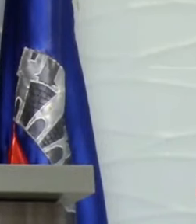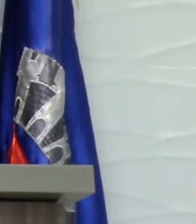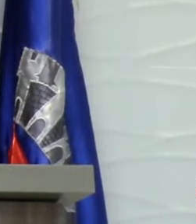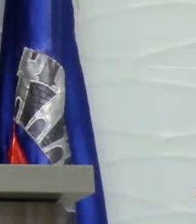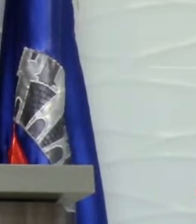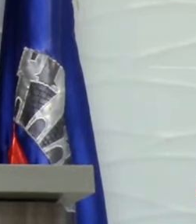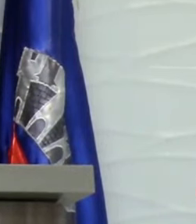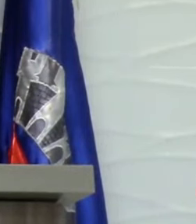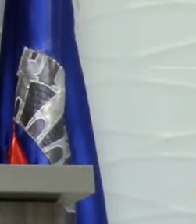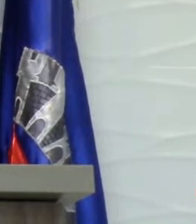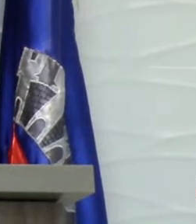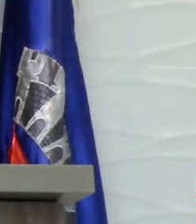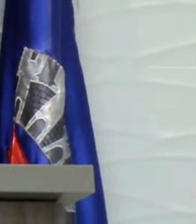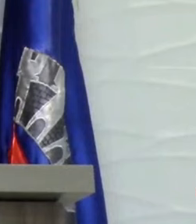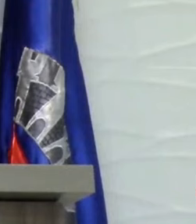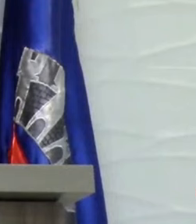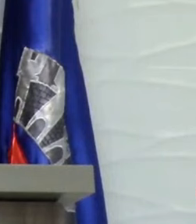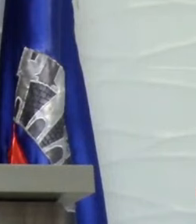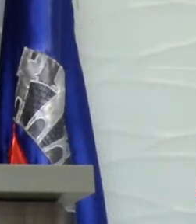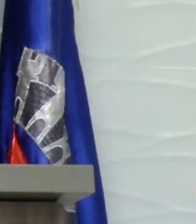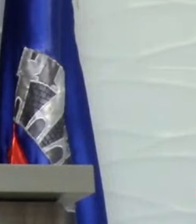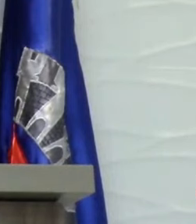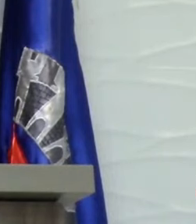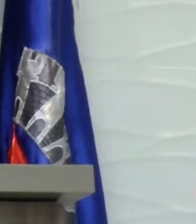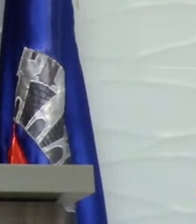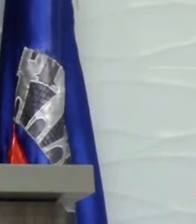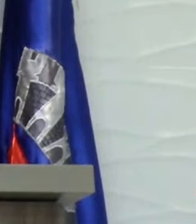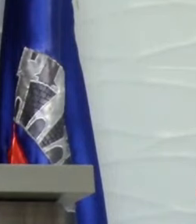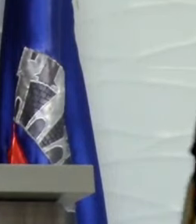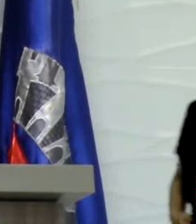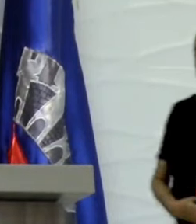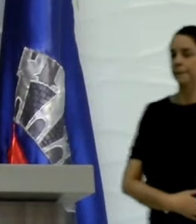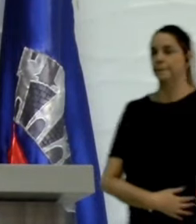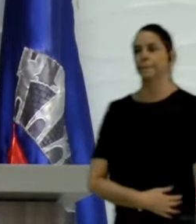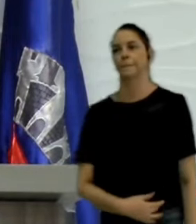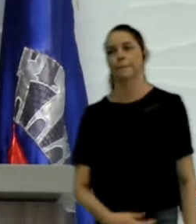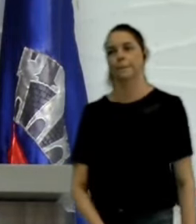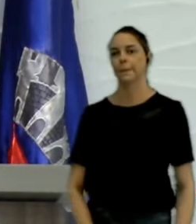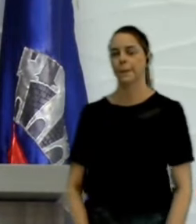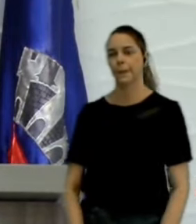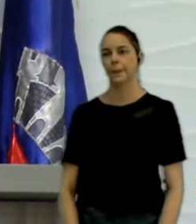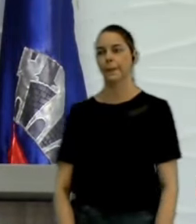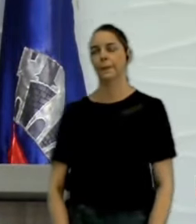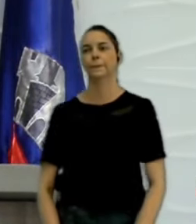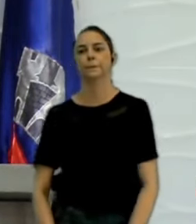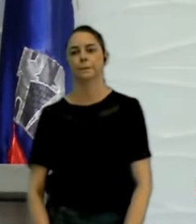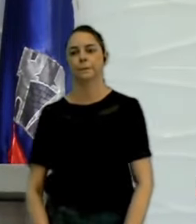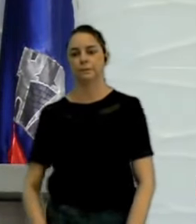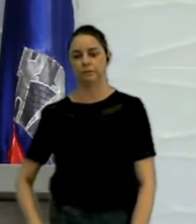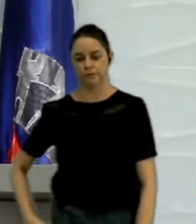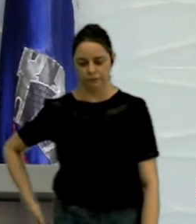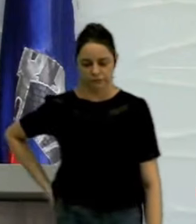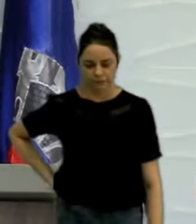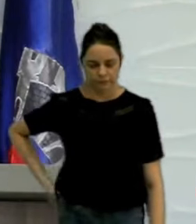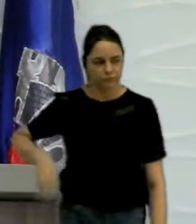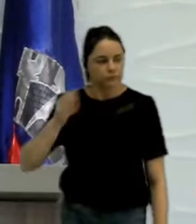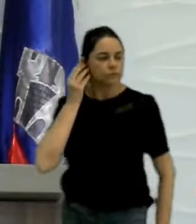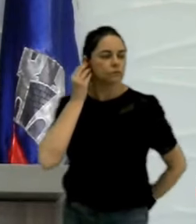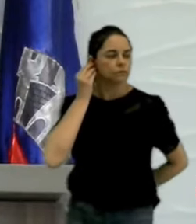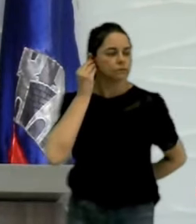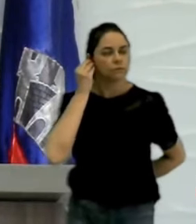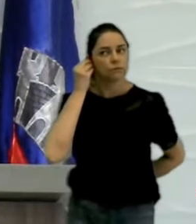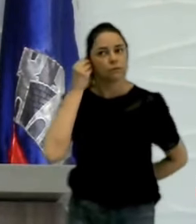da Carne, Itamar Tavares, né, calado, mora em São Paulo, casado com nossa amiga